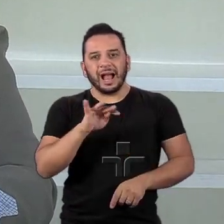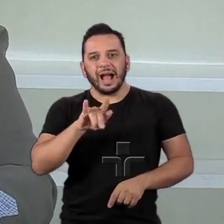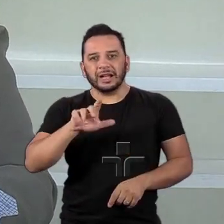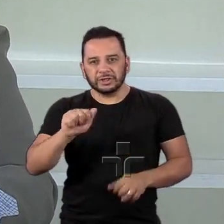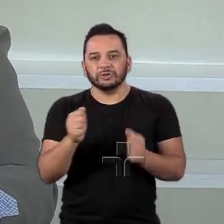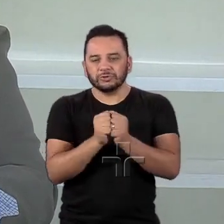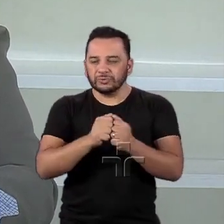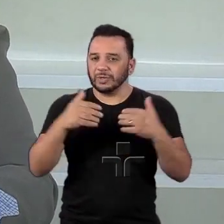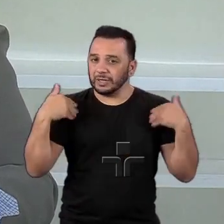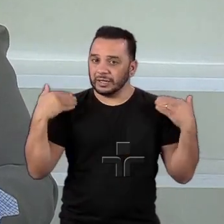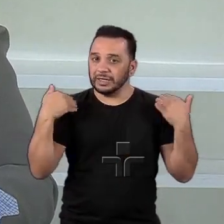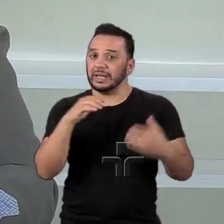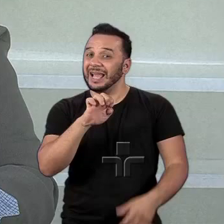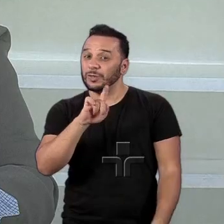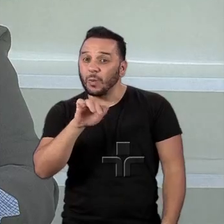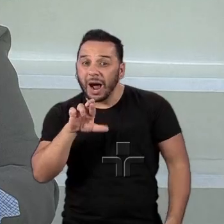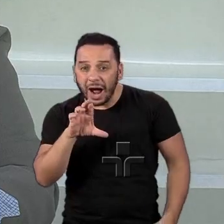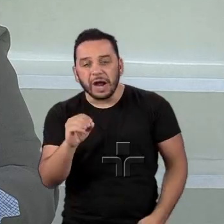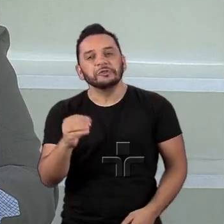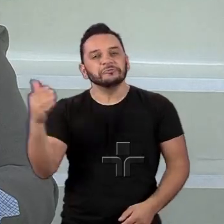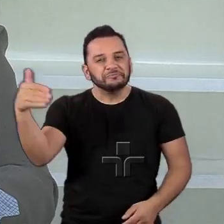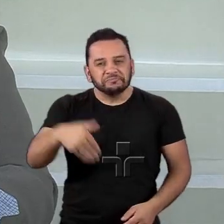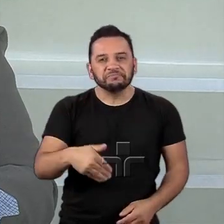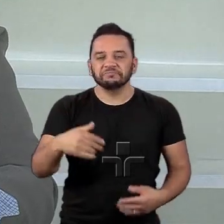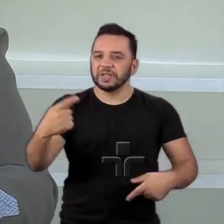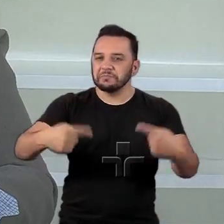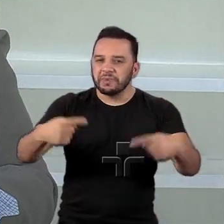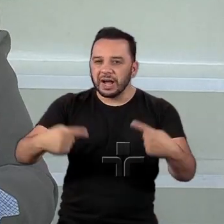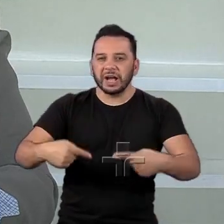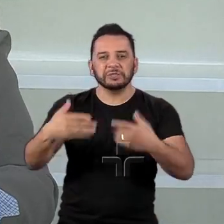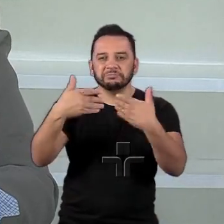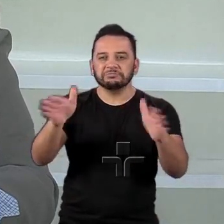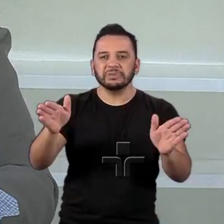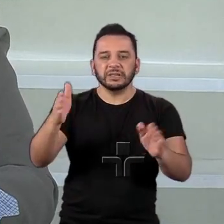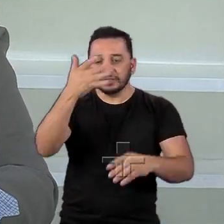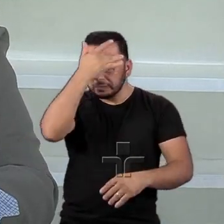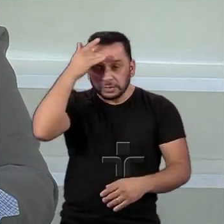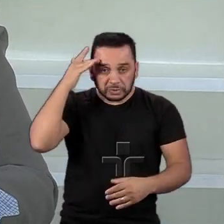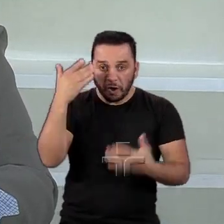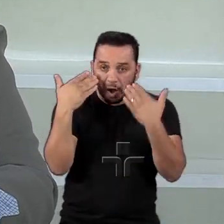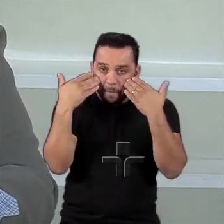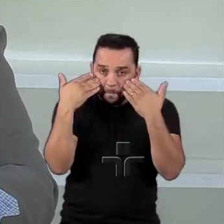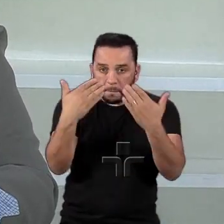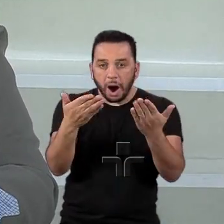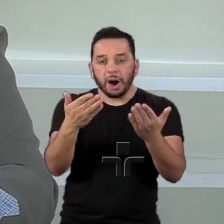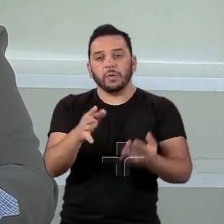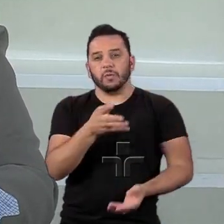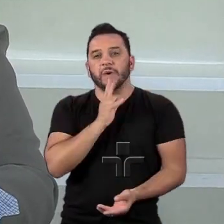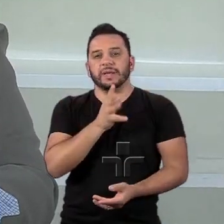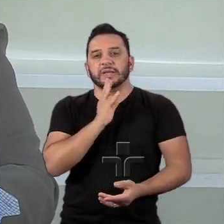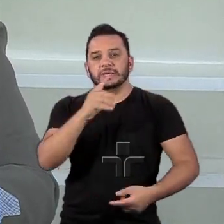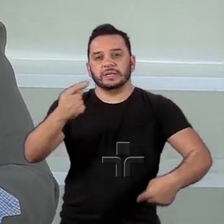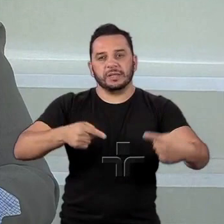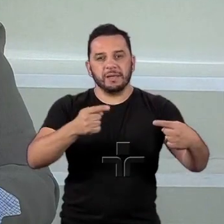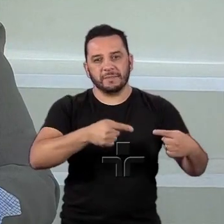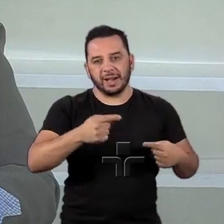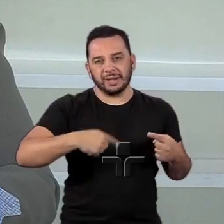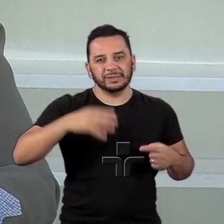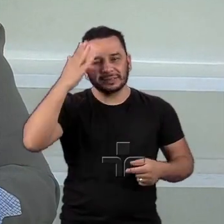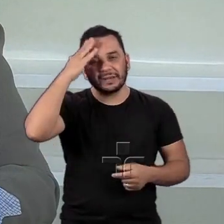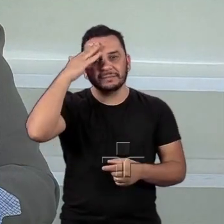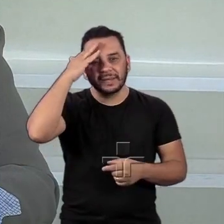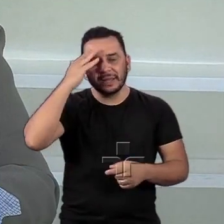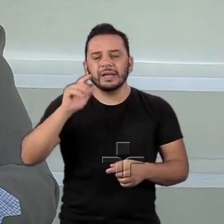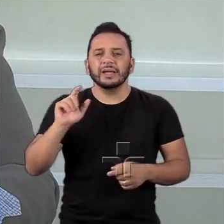que tem comparecido a este debate aberto que a população e o eleitor e a eleitora precisam conhecer e saber o que pensam